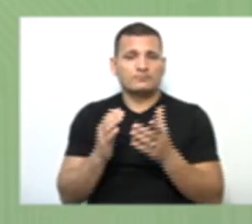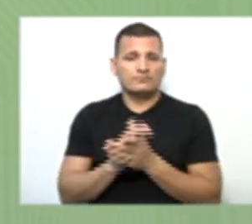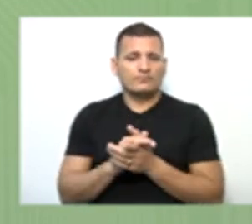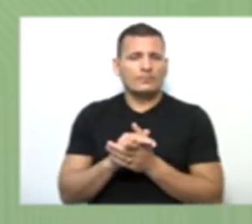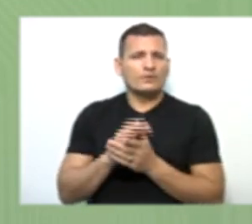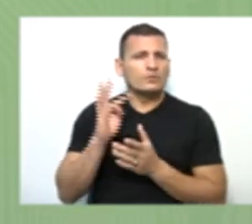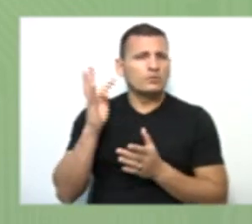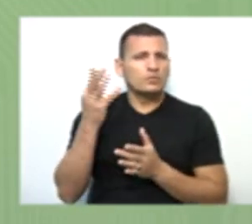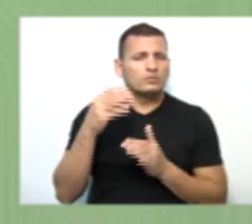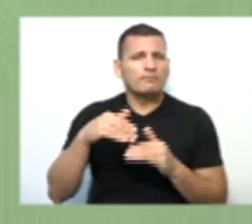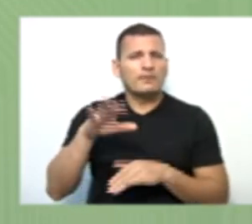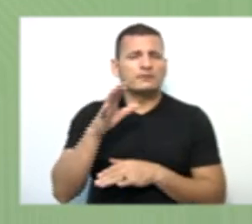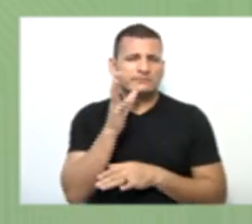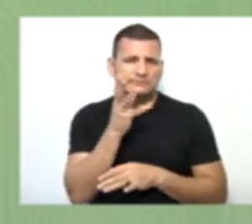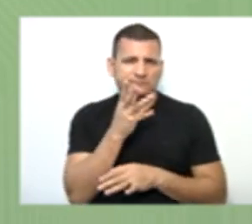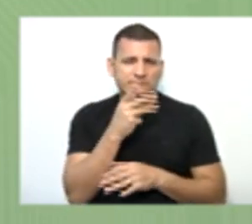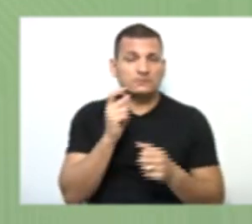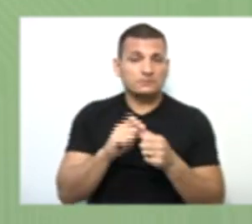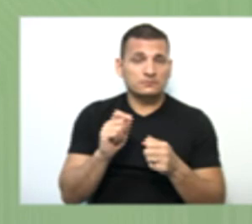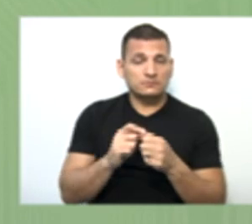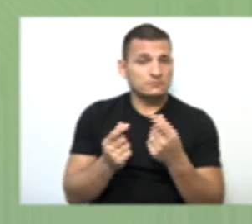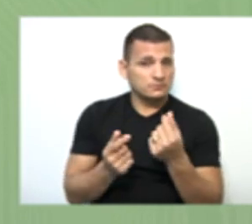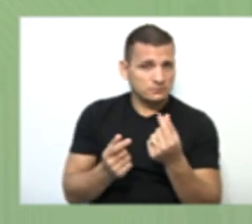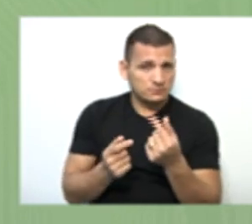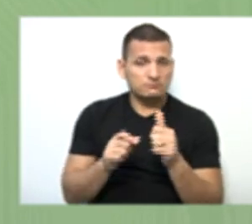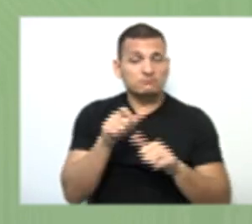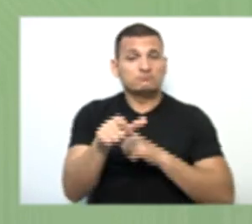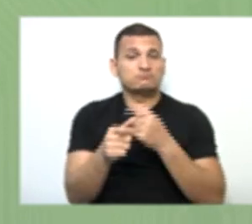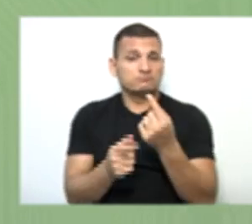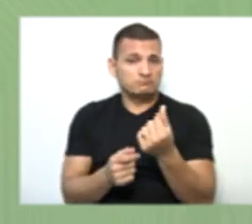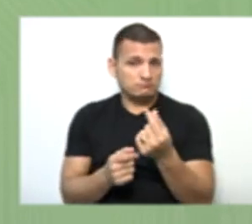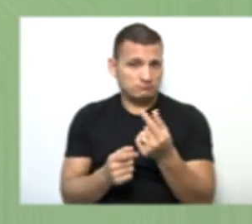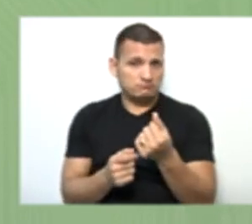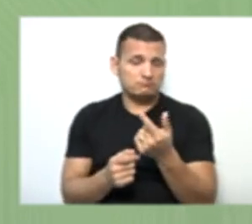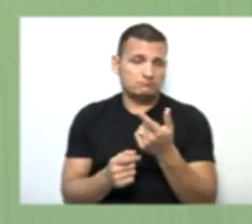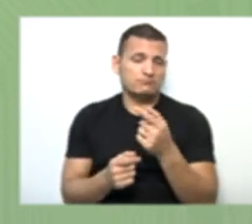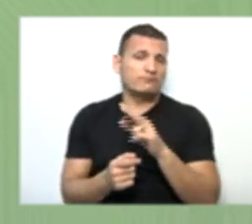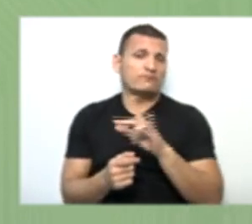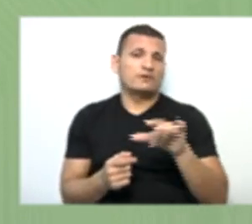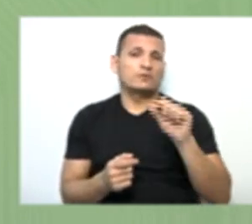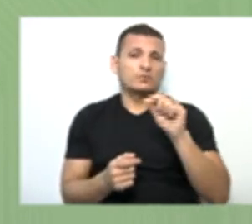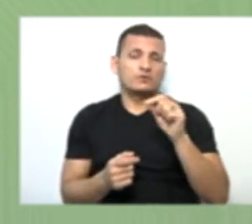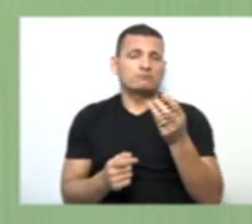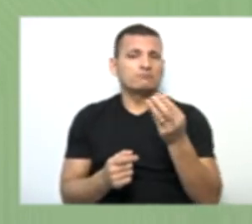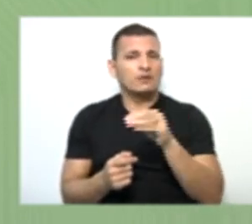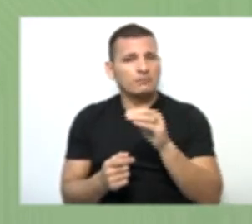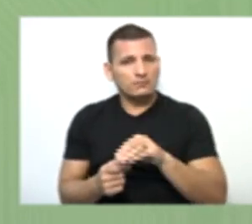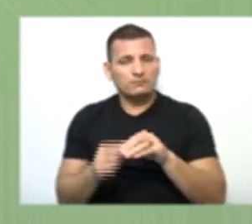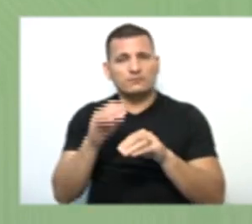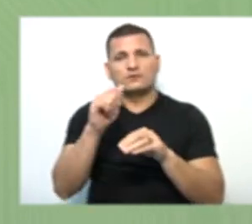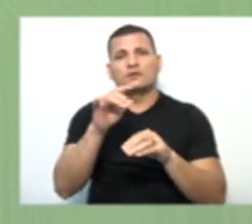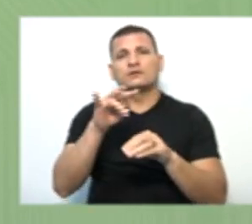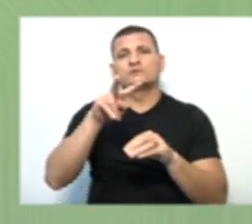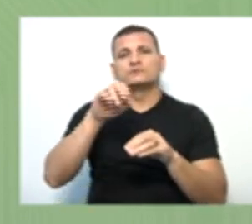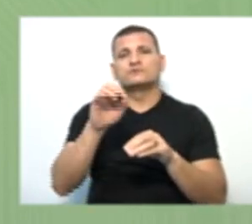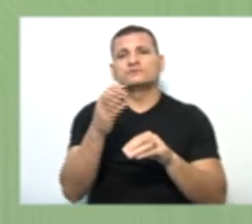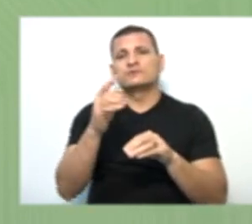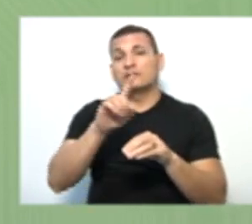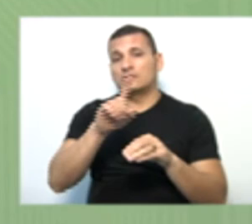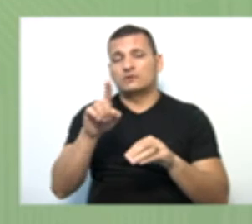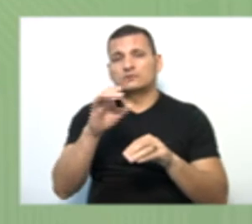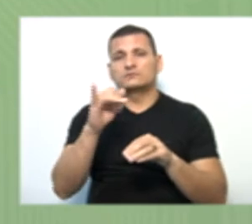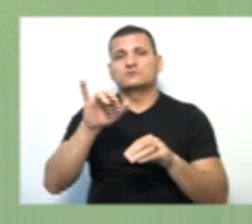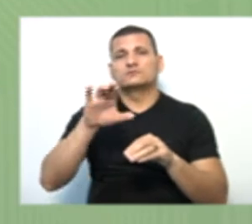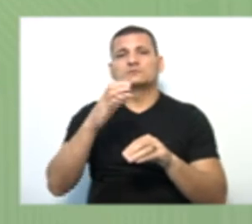mais lento fazer dinheiro, tudo que é mais difícil você transformar em dinheiro, vai entrar em ativo não circulante. Tudo que forma